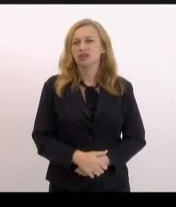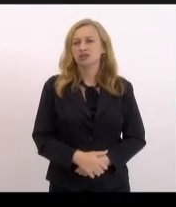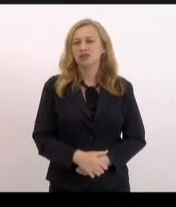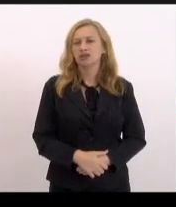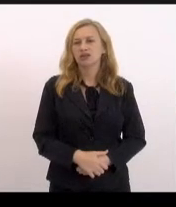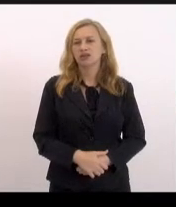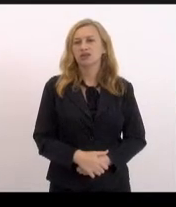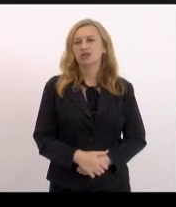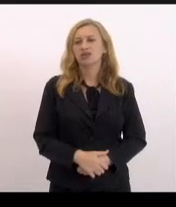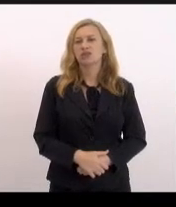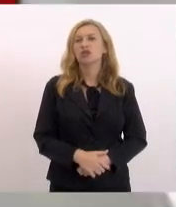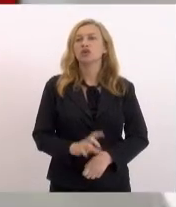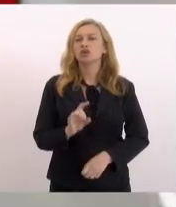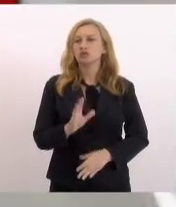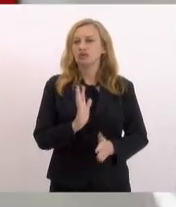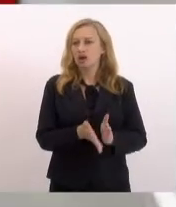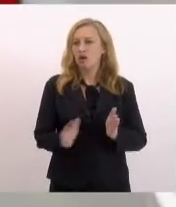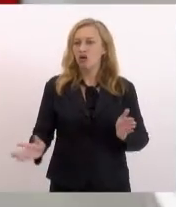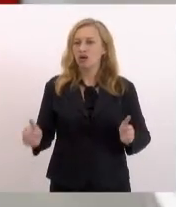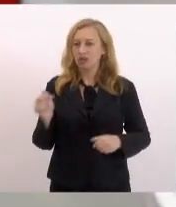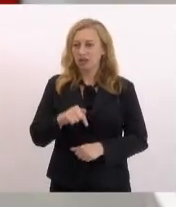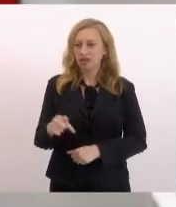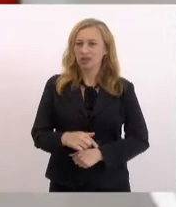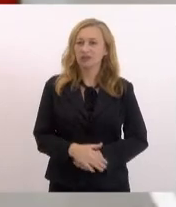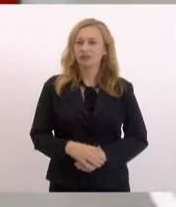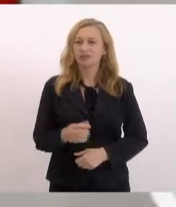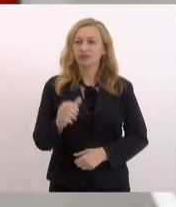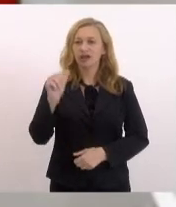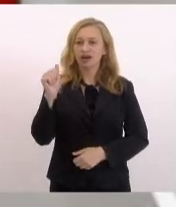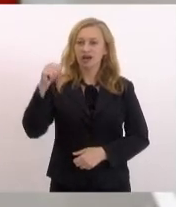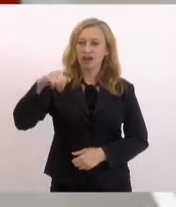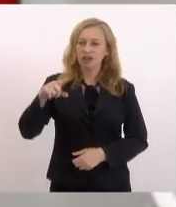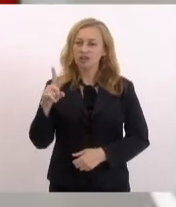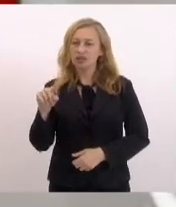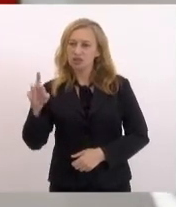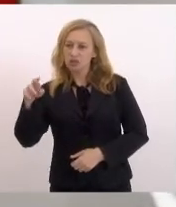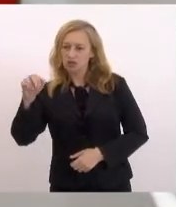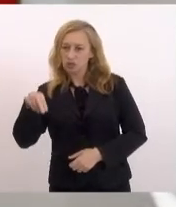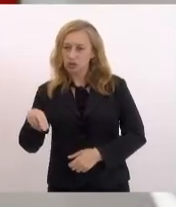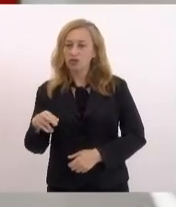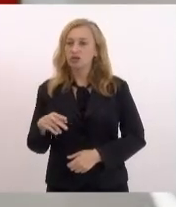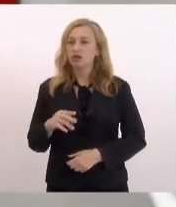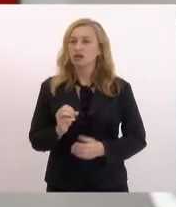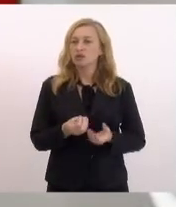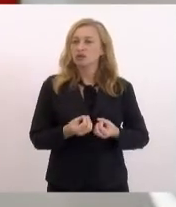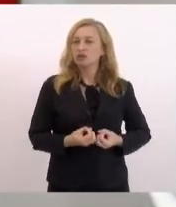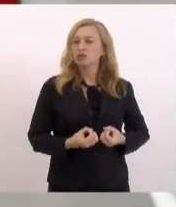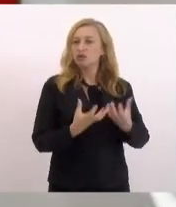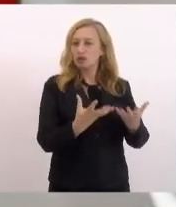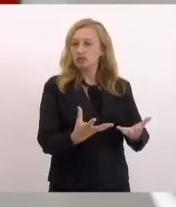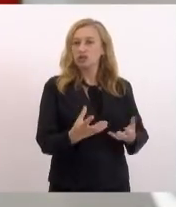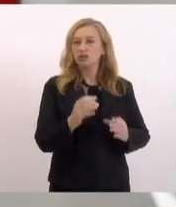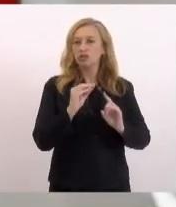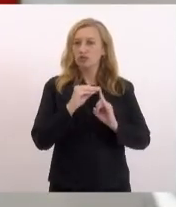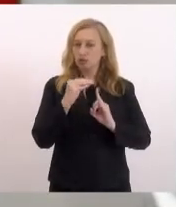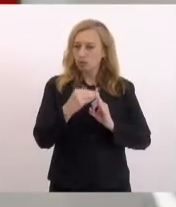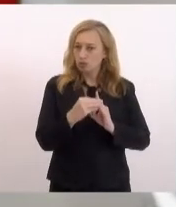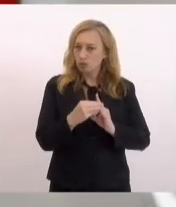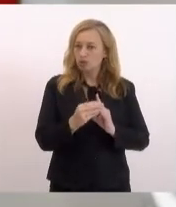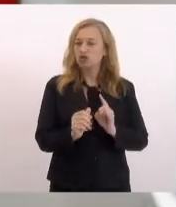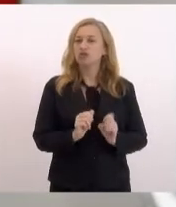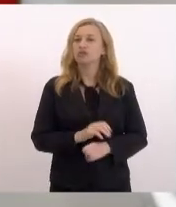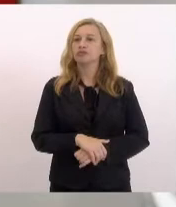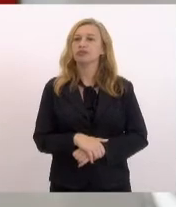Só restabelecer a ordem aqui, Anderson. Nós fizemos doações para a Fiocruz,